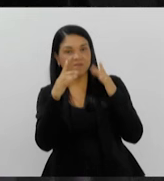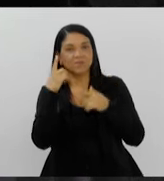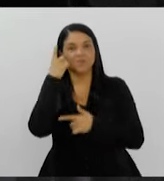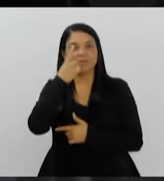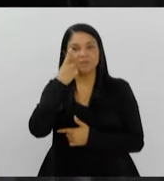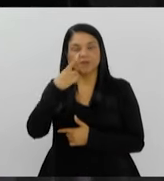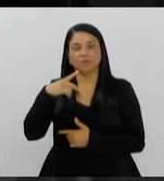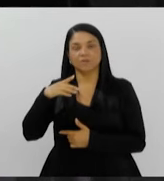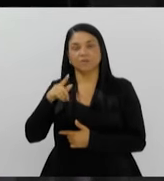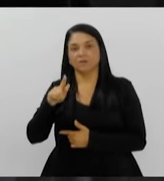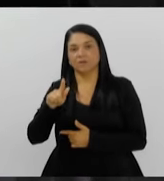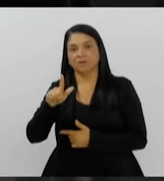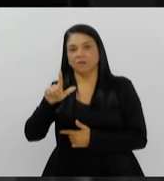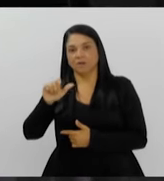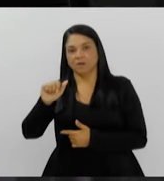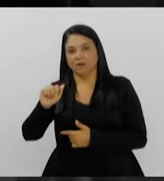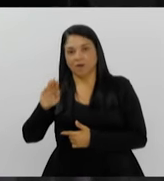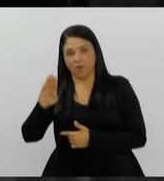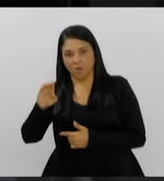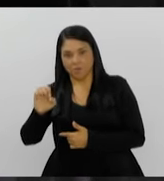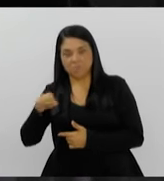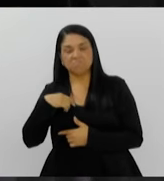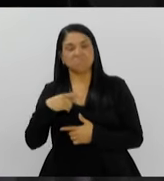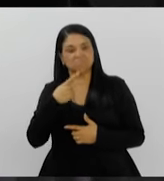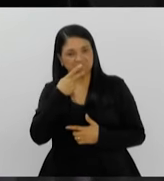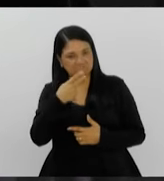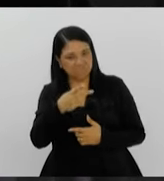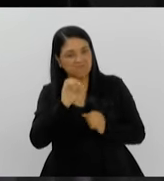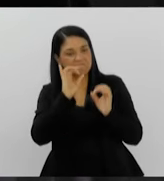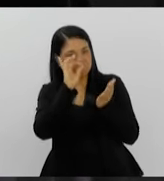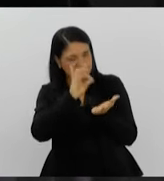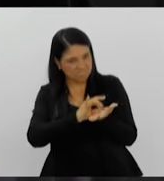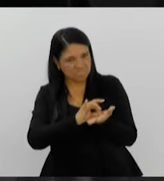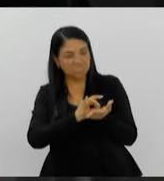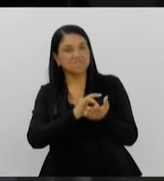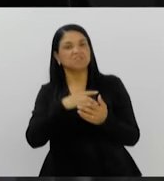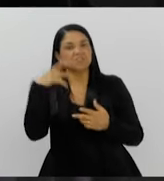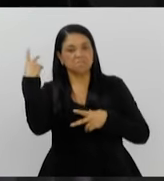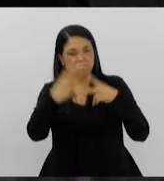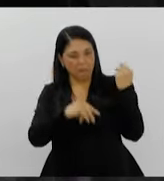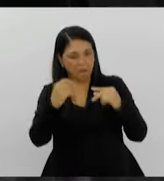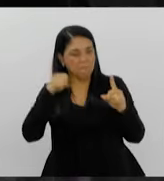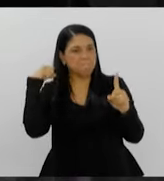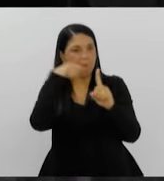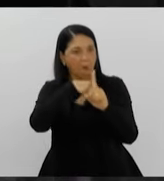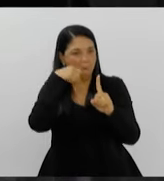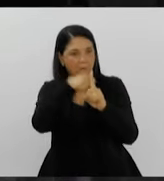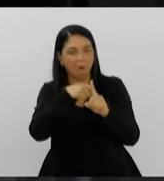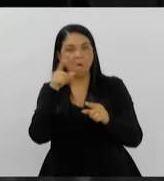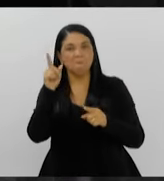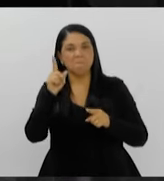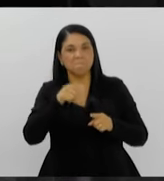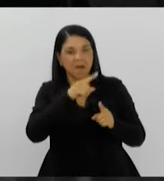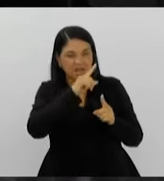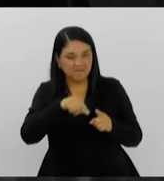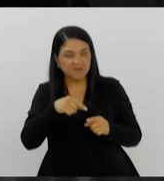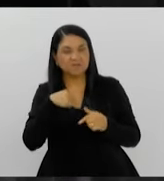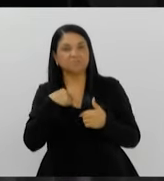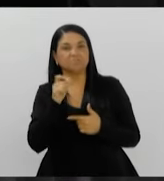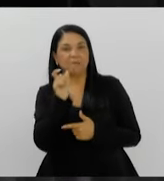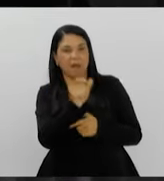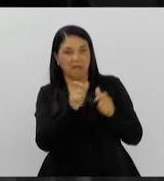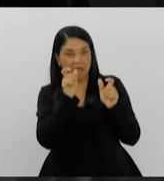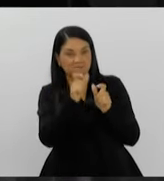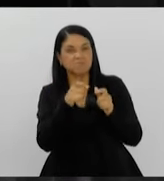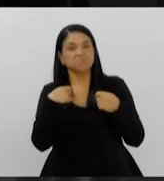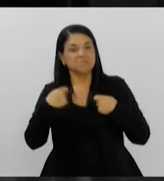Glauber dizendo que era isso mesmo que tinha que descer o P usando palavrões dizendo que tinha que agredir mesmo